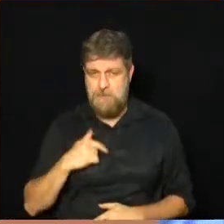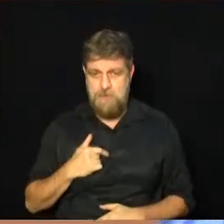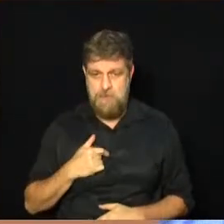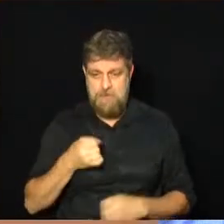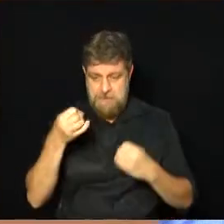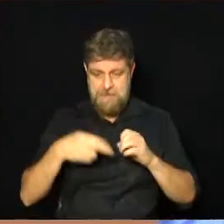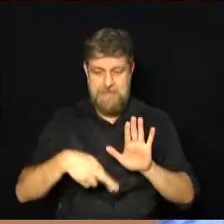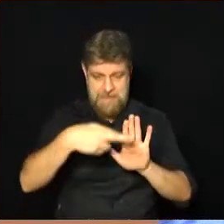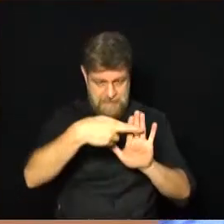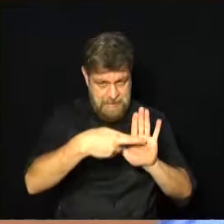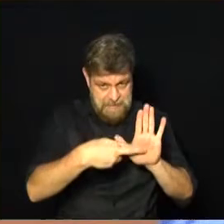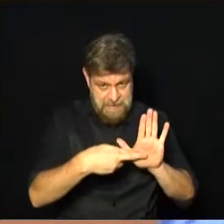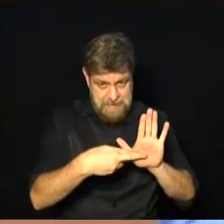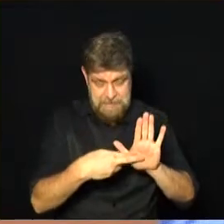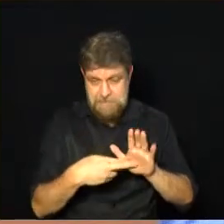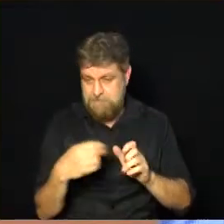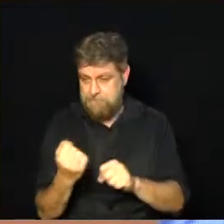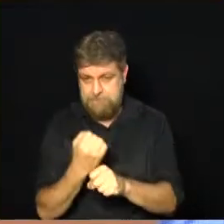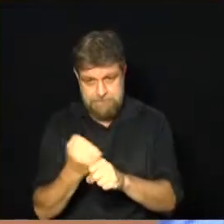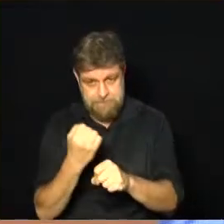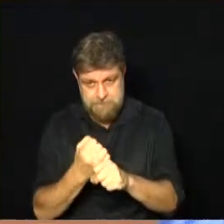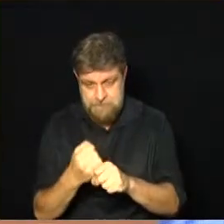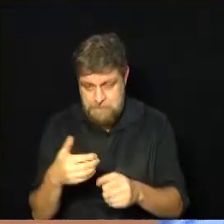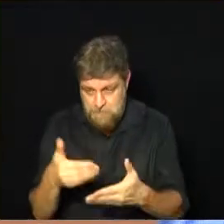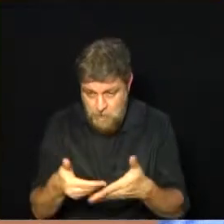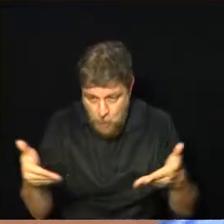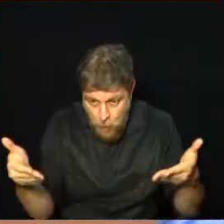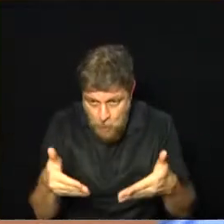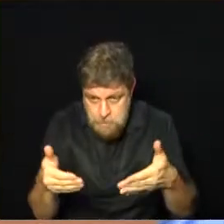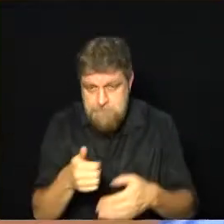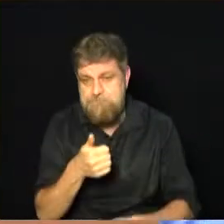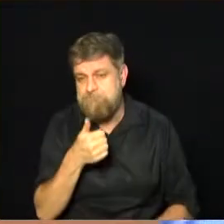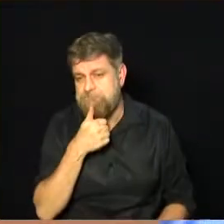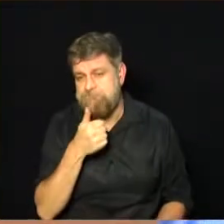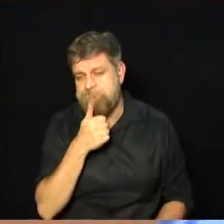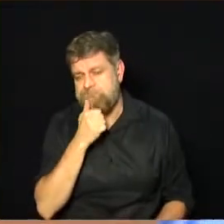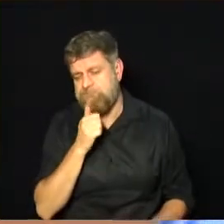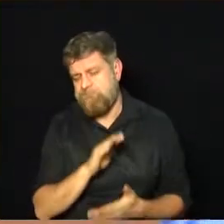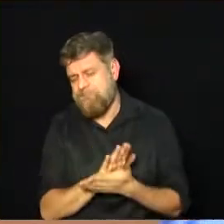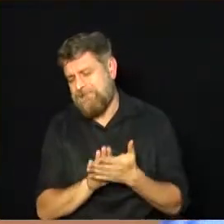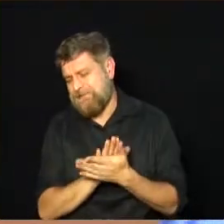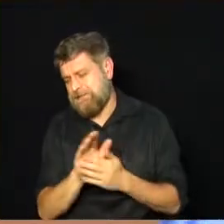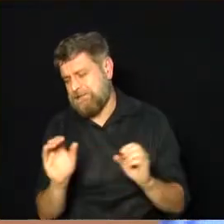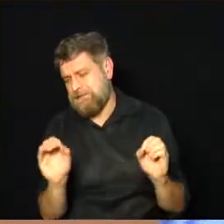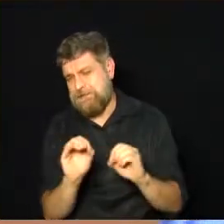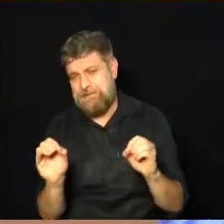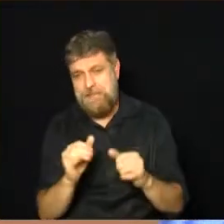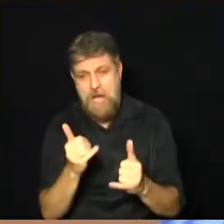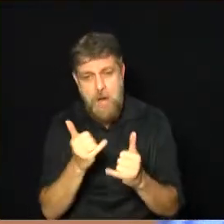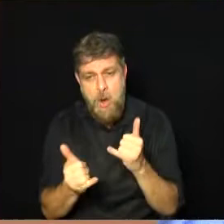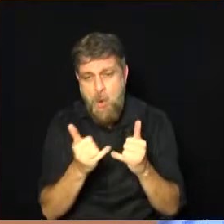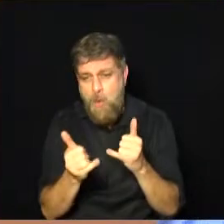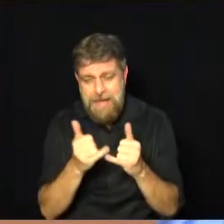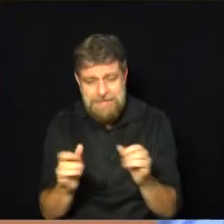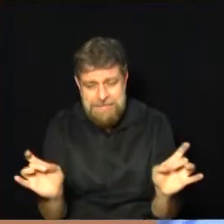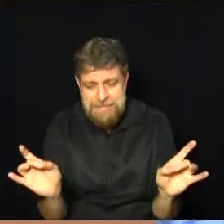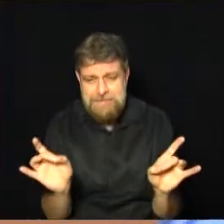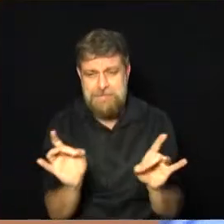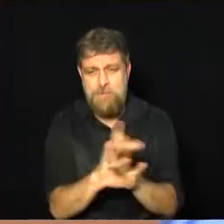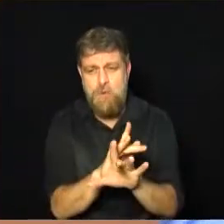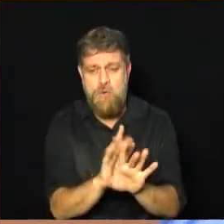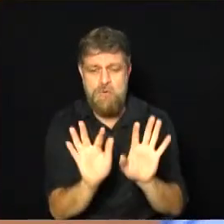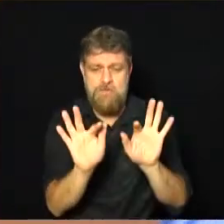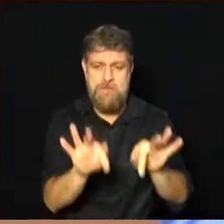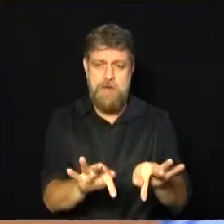mencionei, essa obra não estaria no estágio que ela está hoje, que é num estágio praticamente para ser entregue e